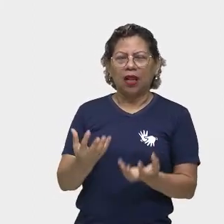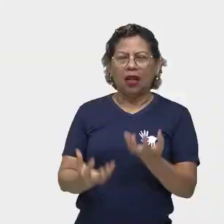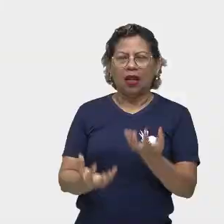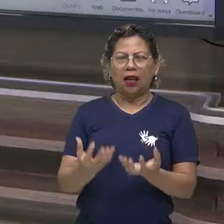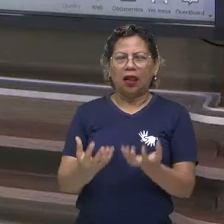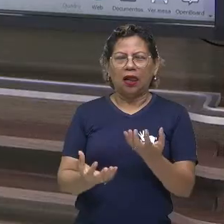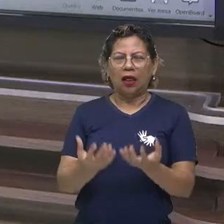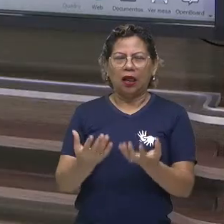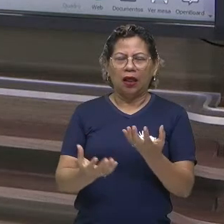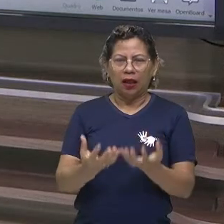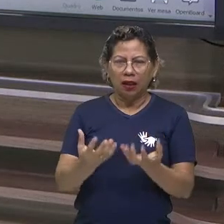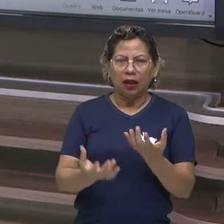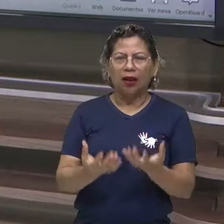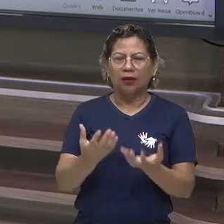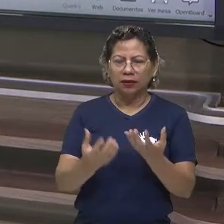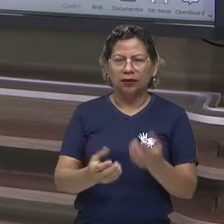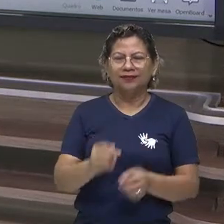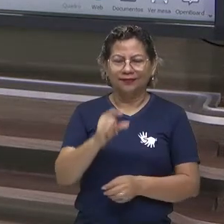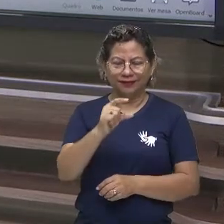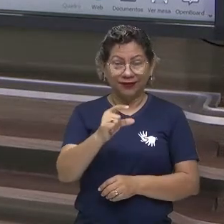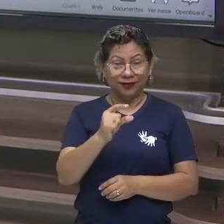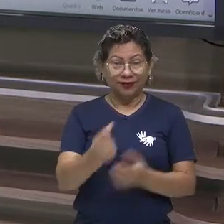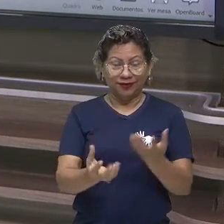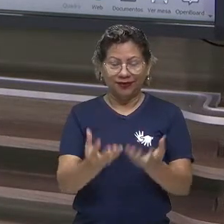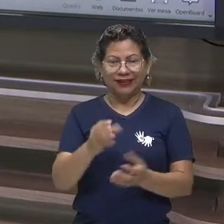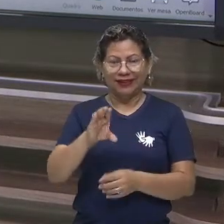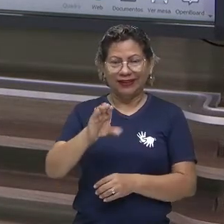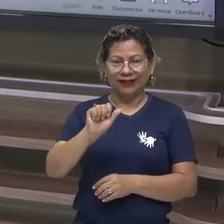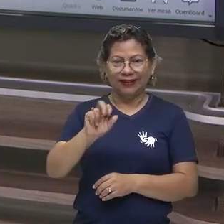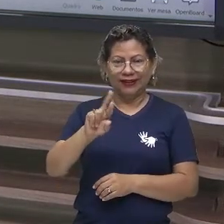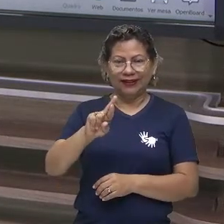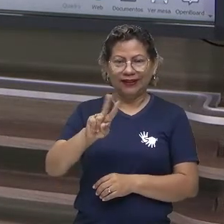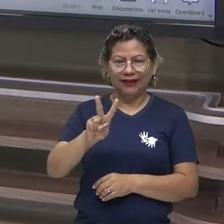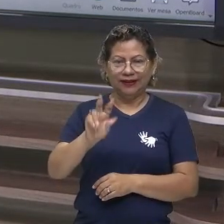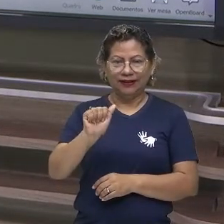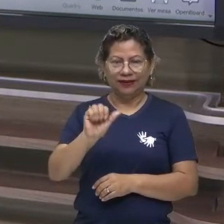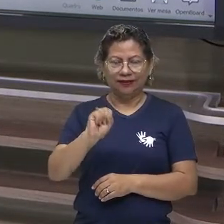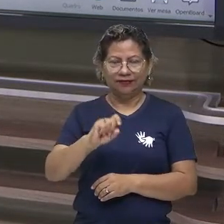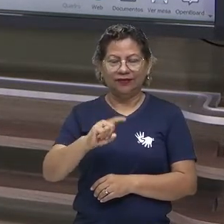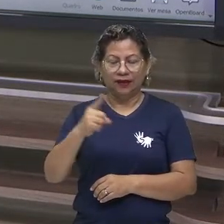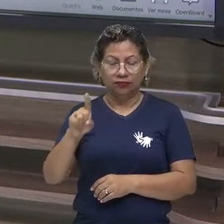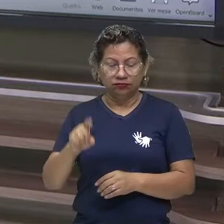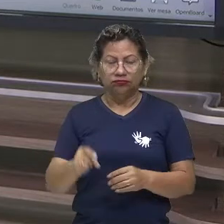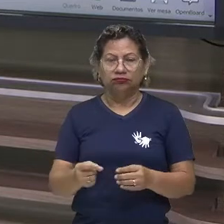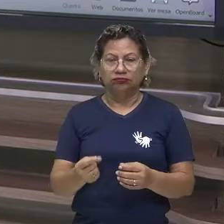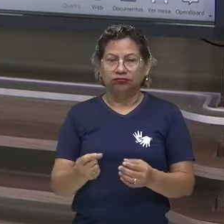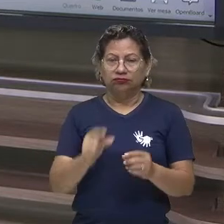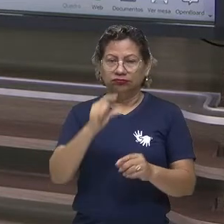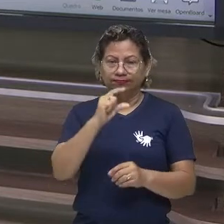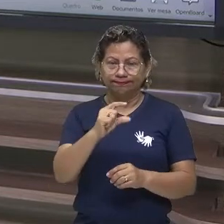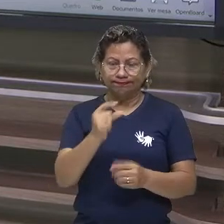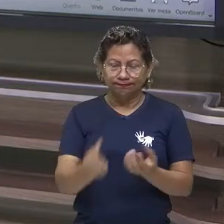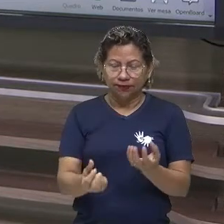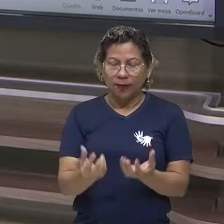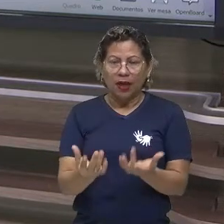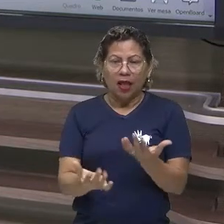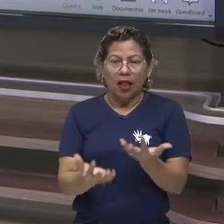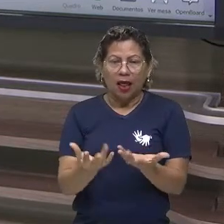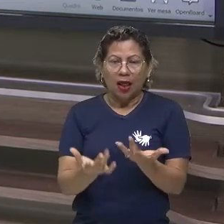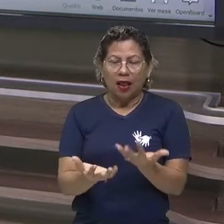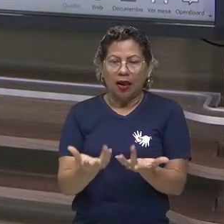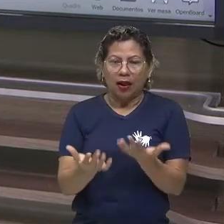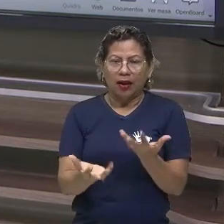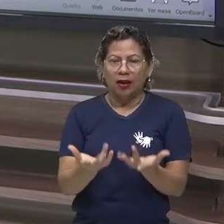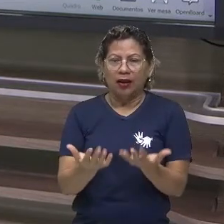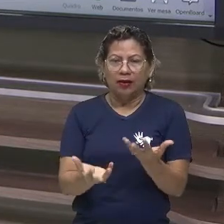Na verdade, a queima dessa substância, a queima do carvão, ela vai liberar a energia térmica e também o calor, né? Que vai